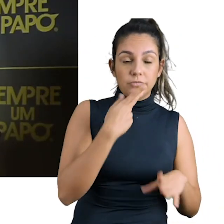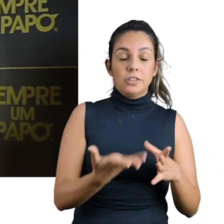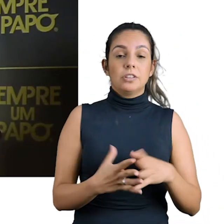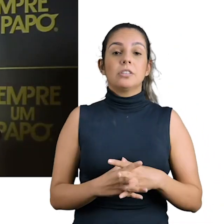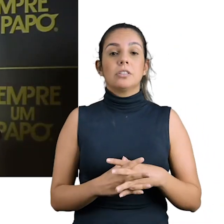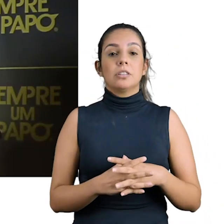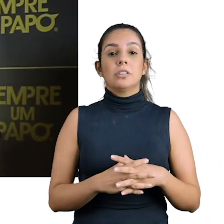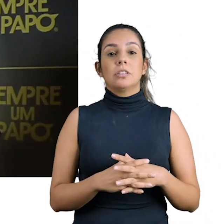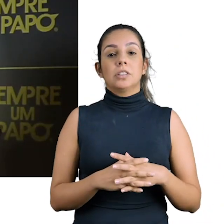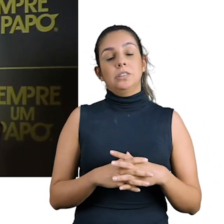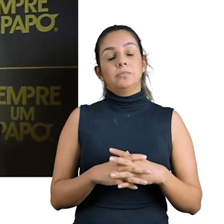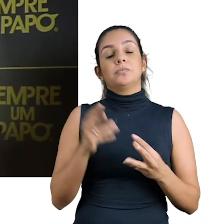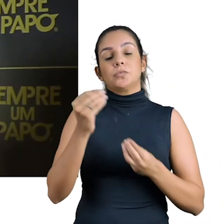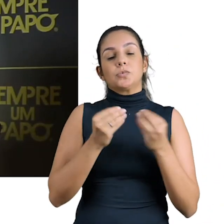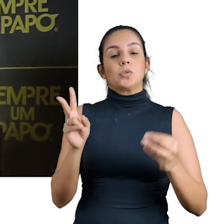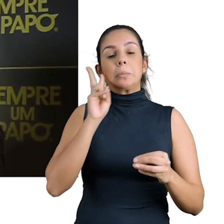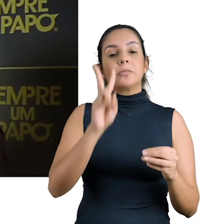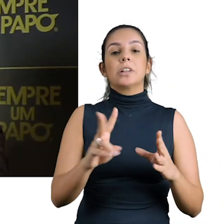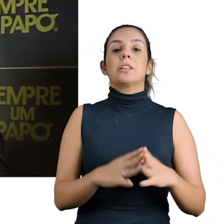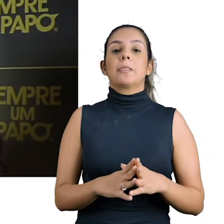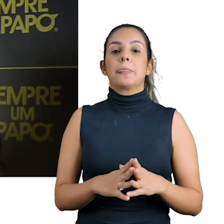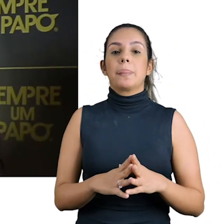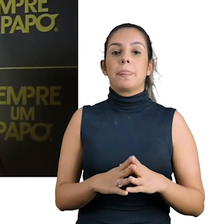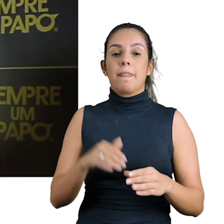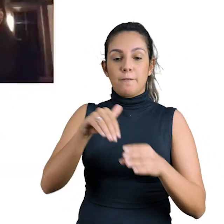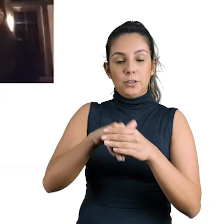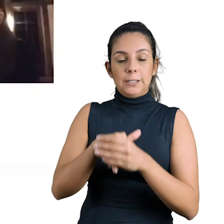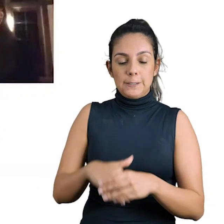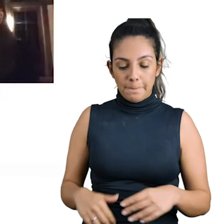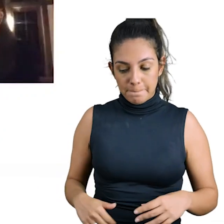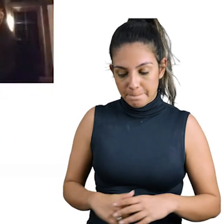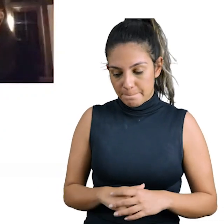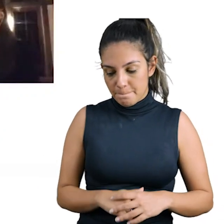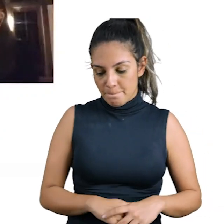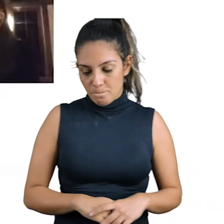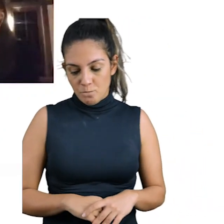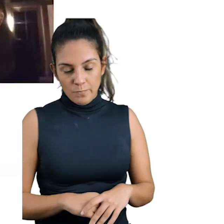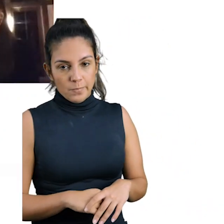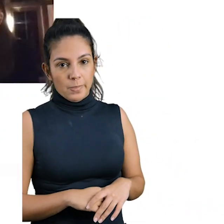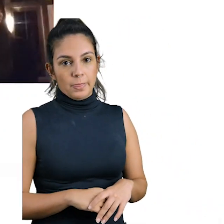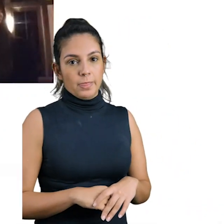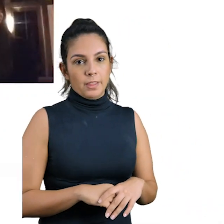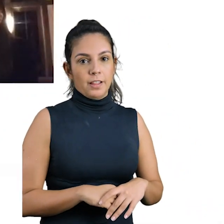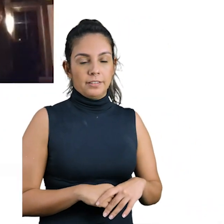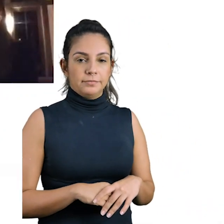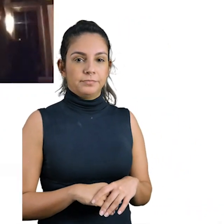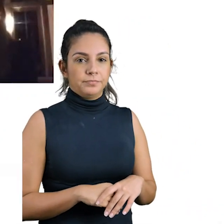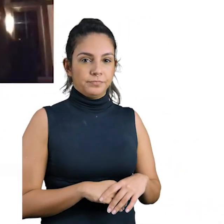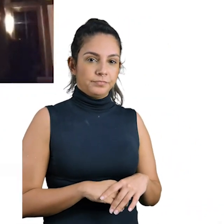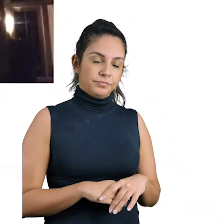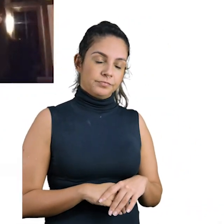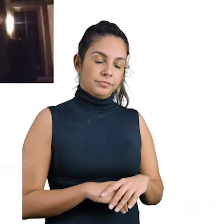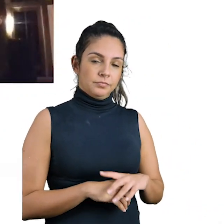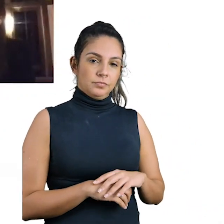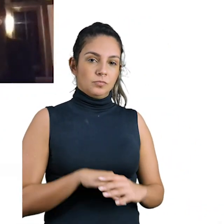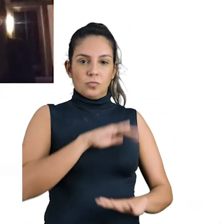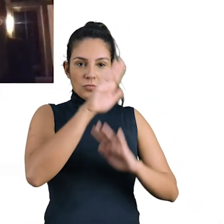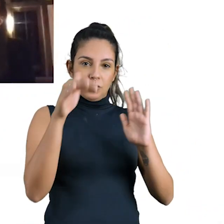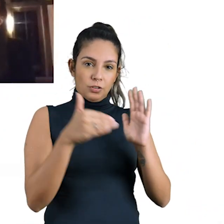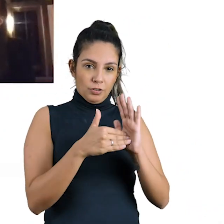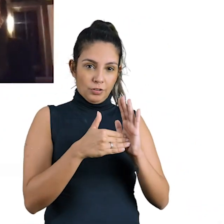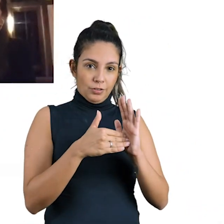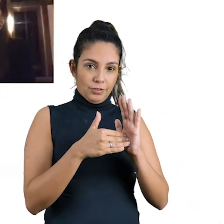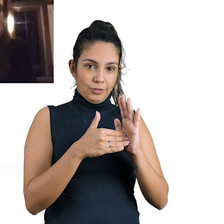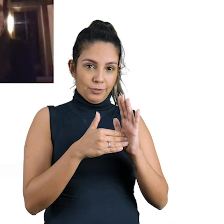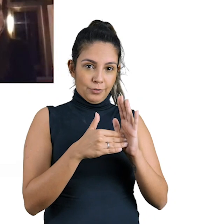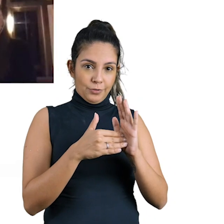ser executada, como é que você vê essas eleições? Olha, Afonso, eu acho que toda